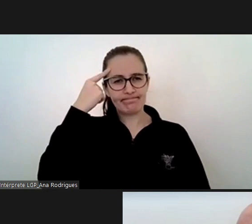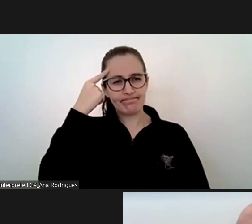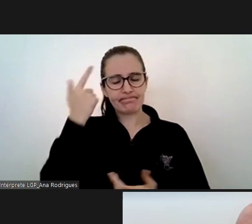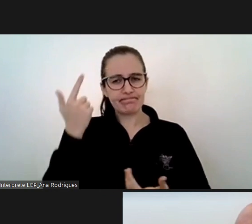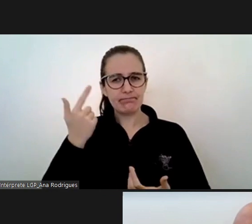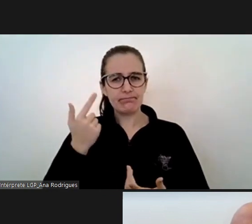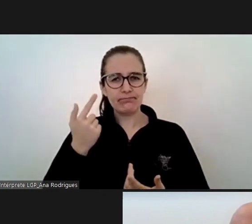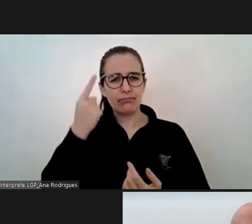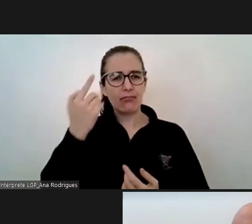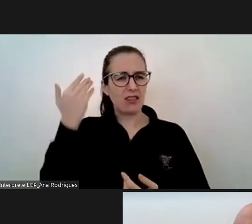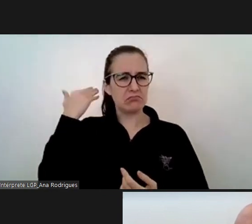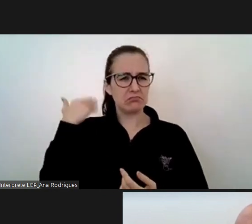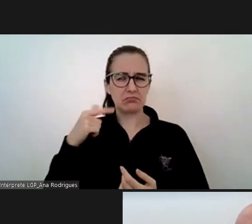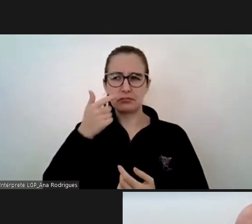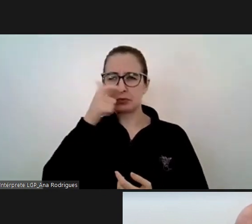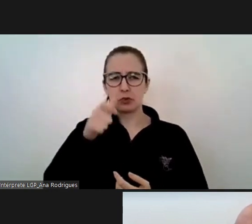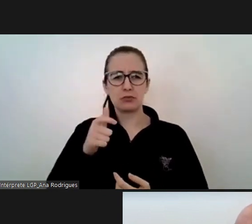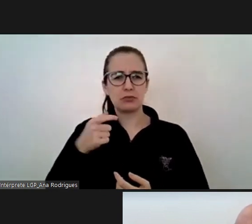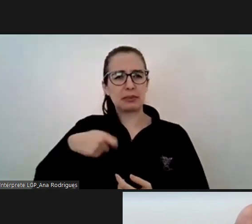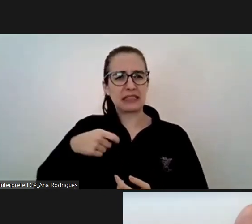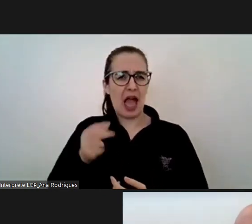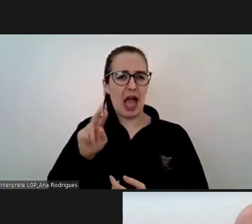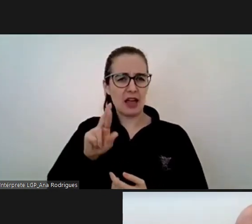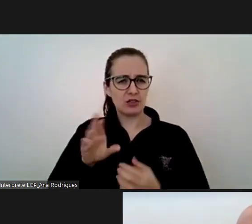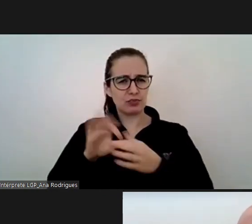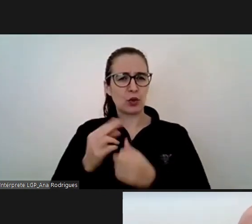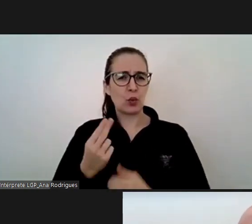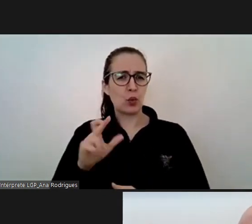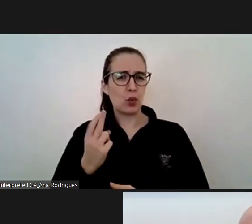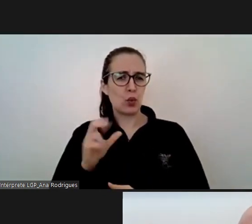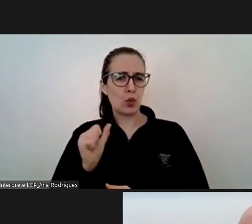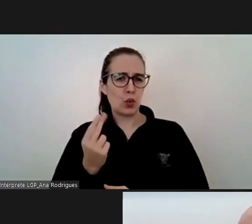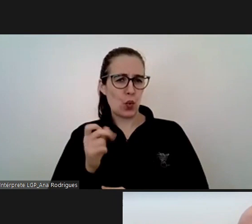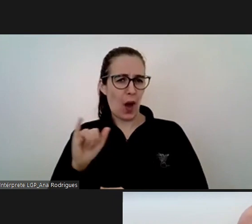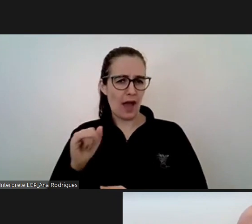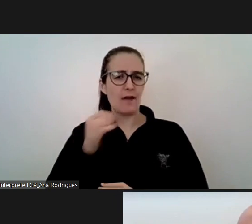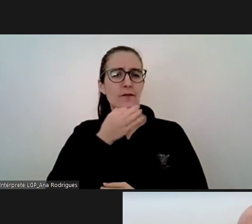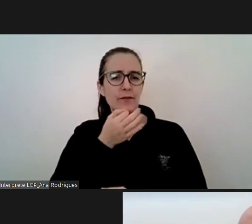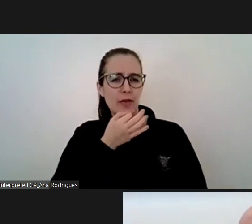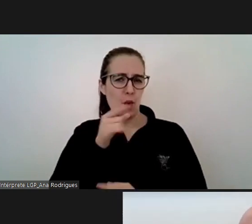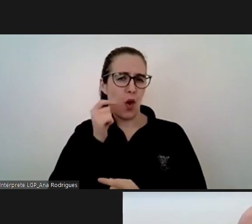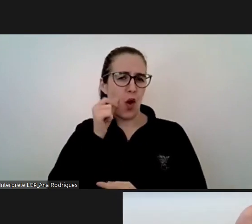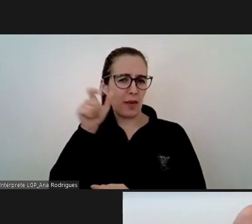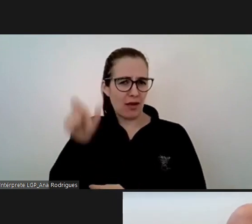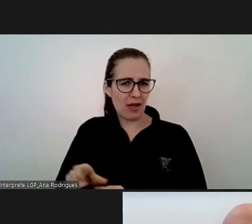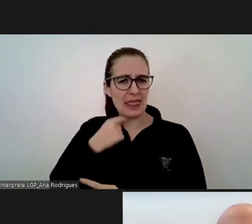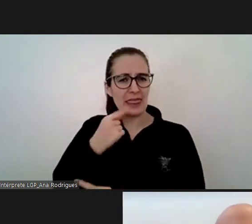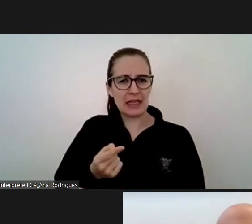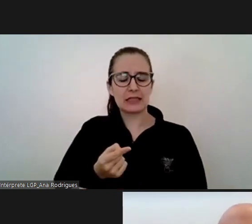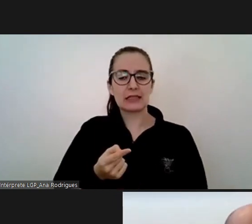uma declaração que o ex-presidente do Uruguai, o Mujica, disse uma vez. Ele disse